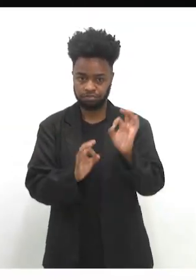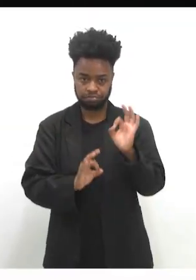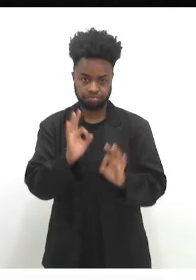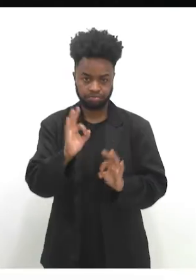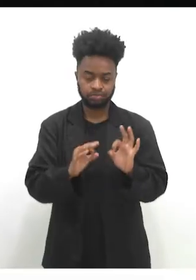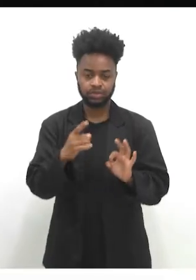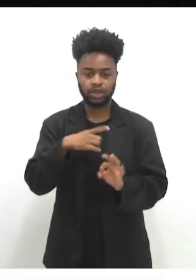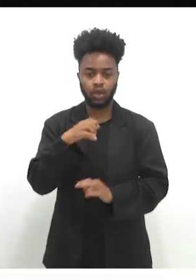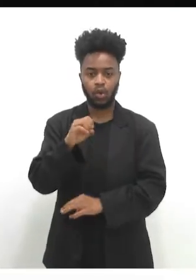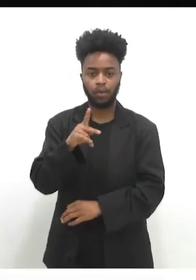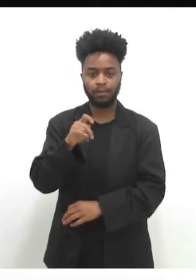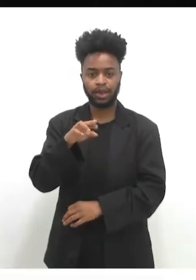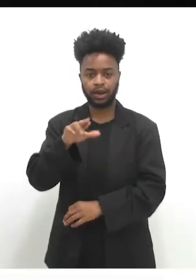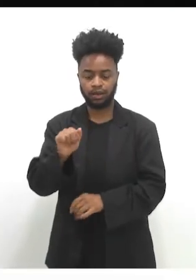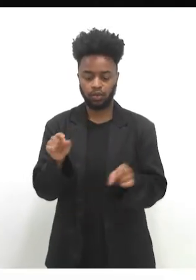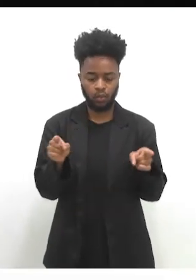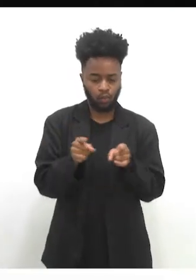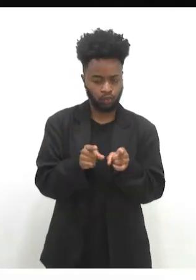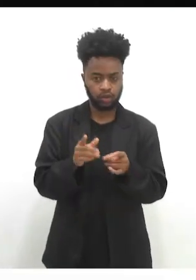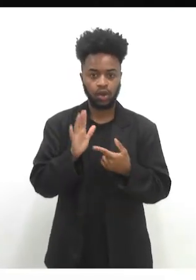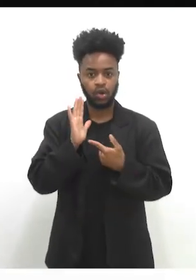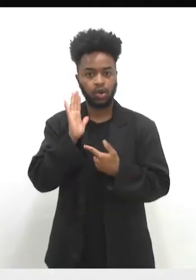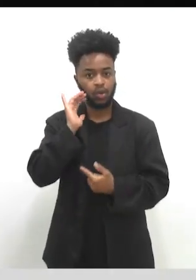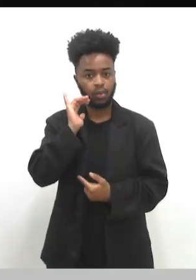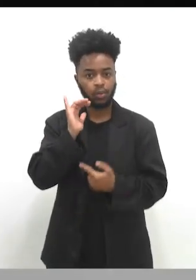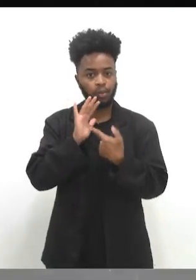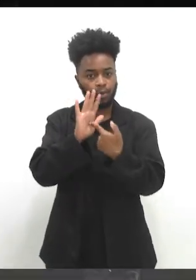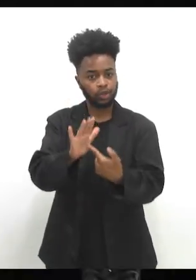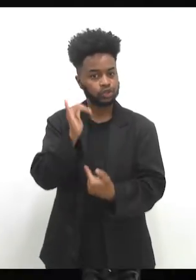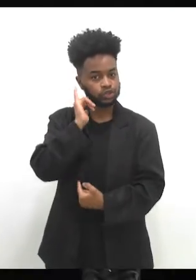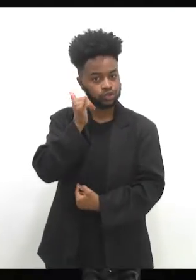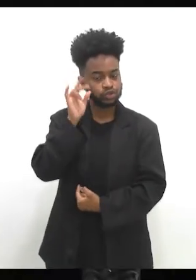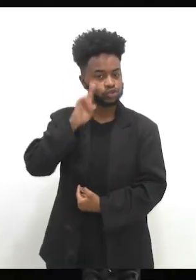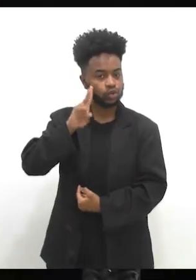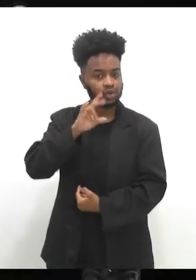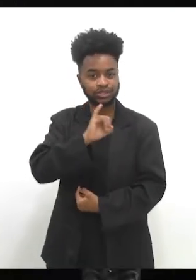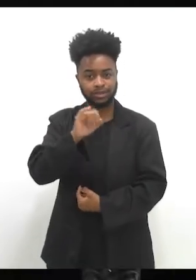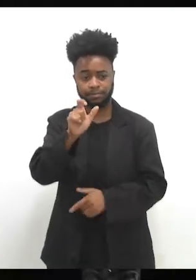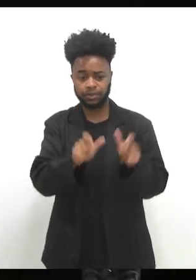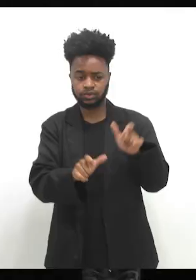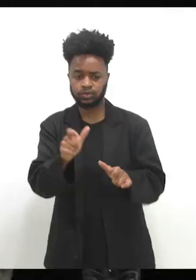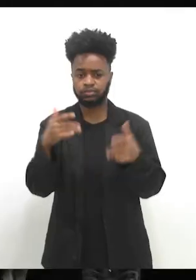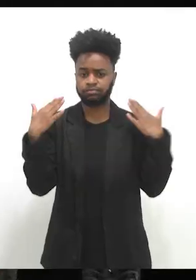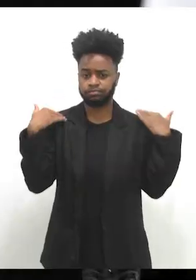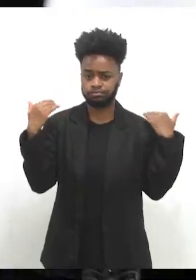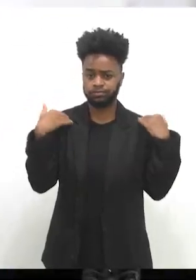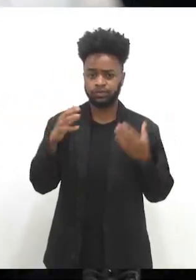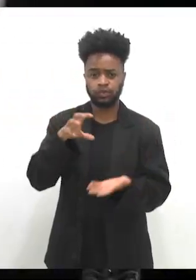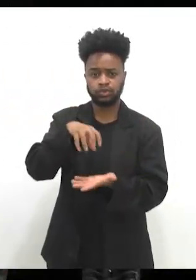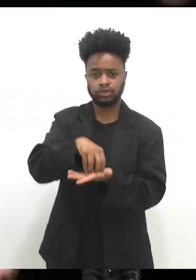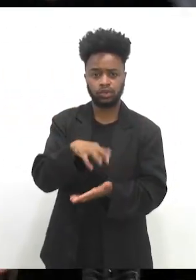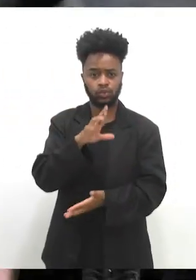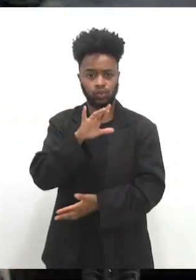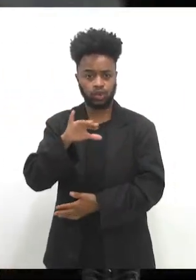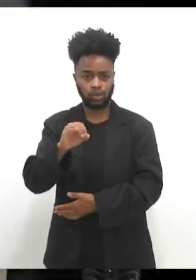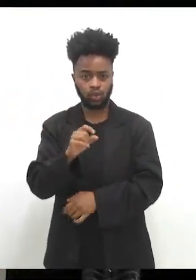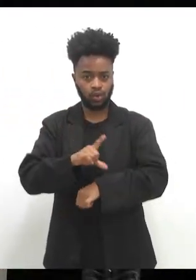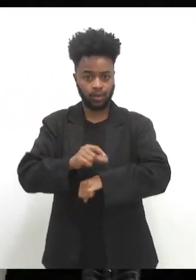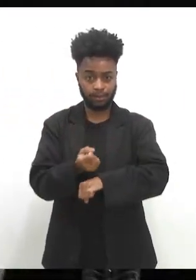da gente fazer uma ópera pocket, né, contando a história para um público que está ali passando pelo centro do Rio, ao